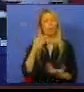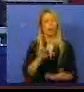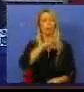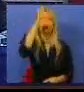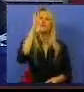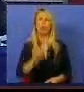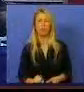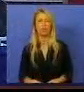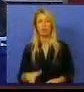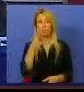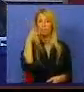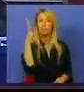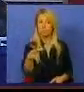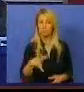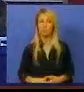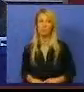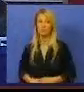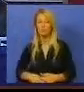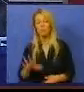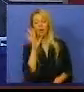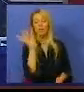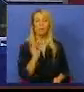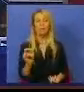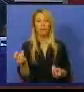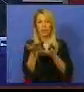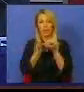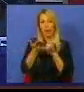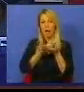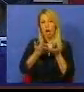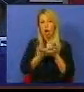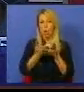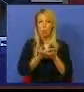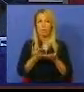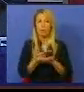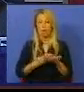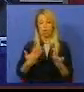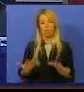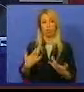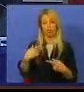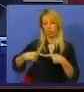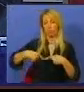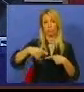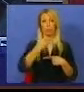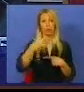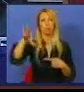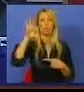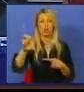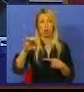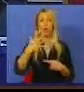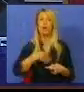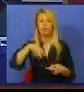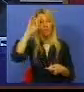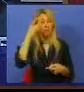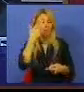anunciou que tentaria negociar já ao longo de 2008, não tenho nenhuma notícia sobre isso, gostava de saber se vai acontecer